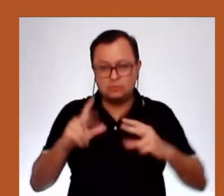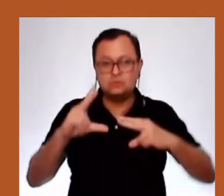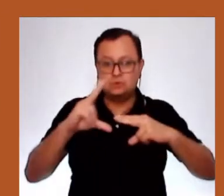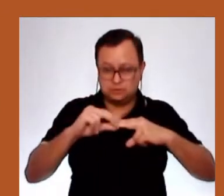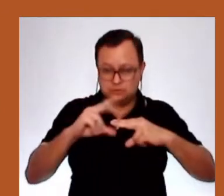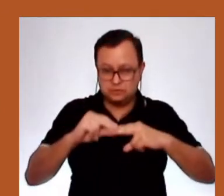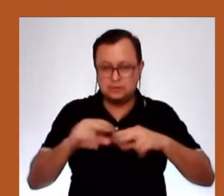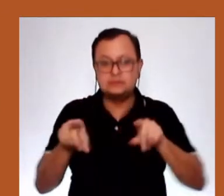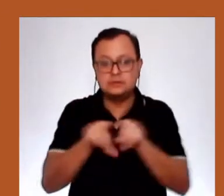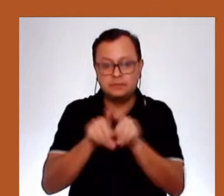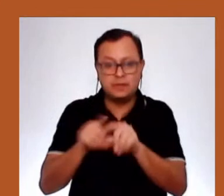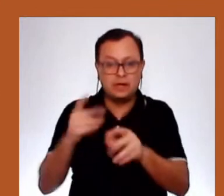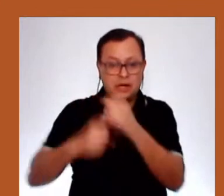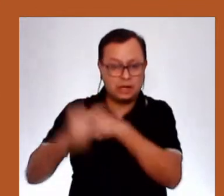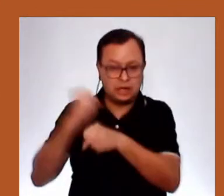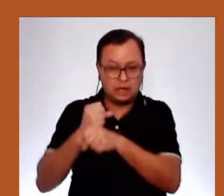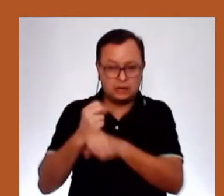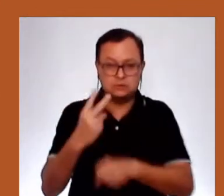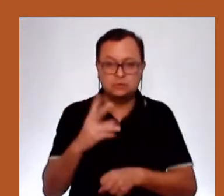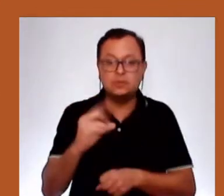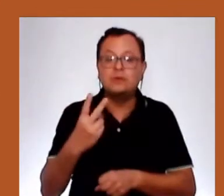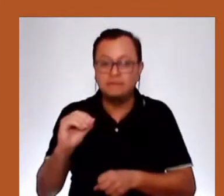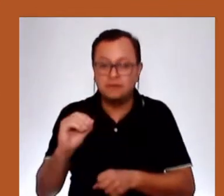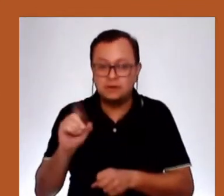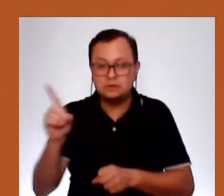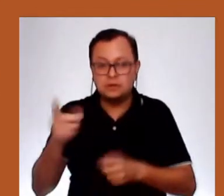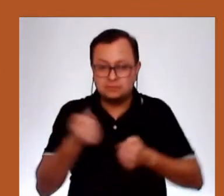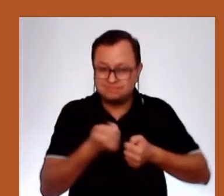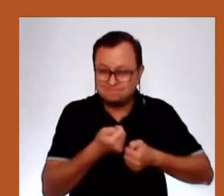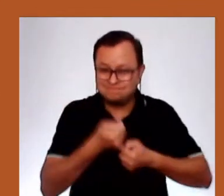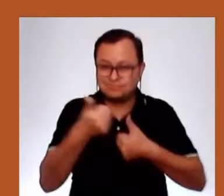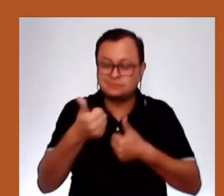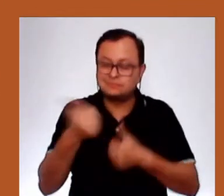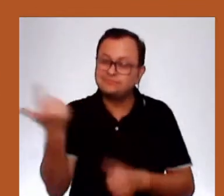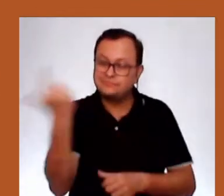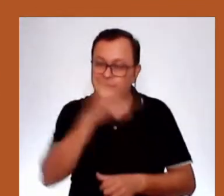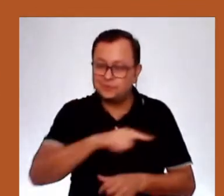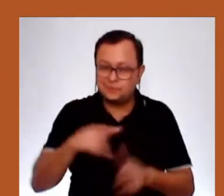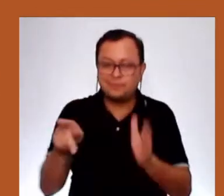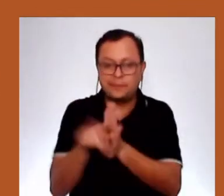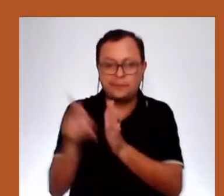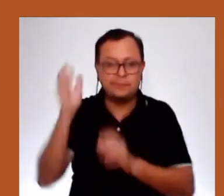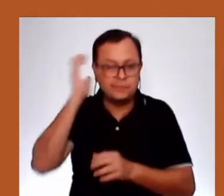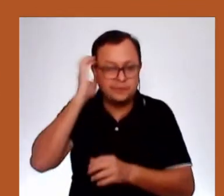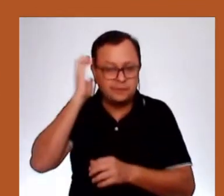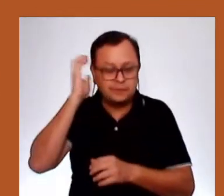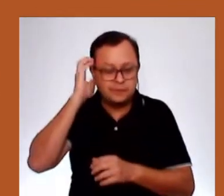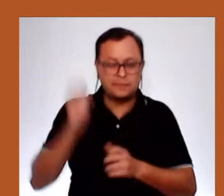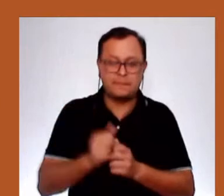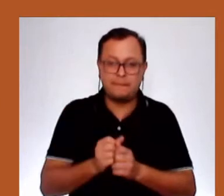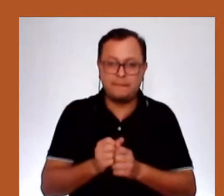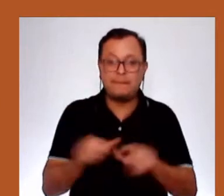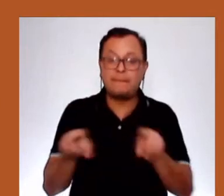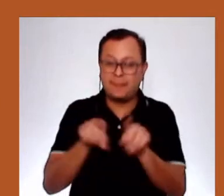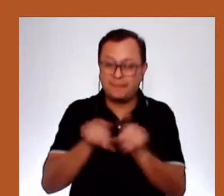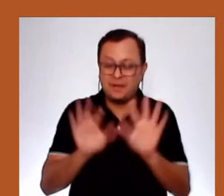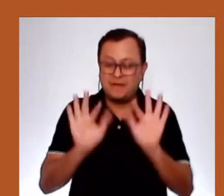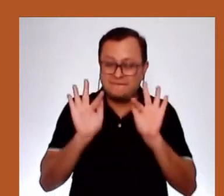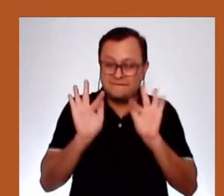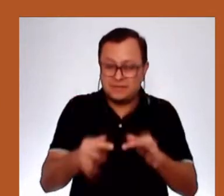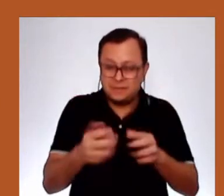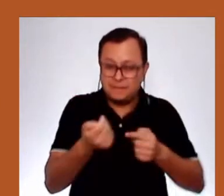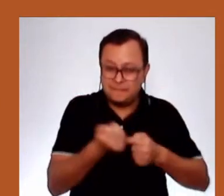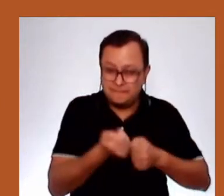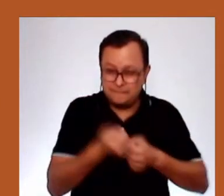muito importante de jornalismo pelo podcast Finitude, o prêmio Vladimir Herzog, e também foi finalista de um prêmio da